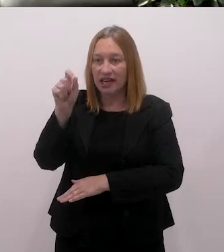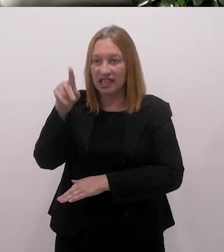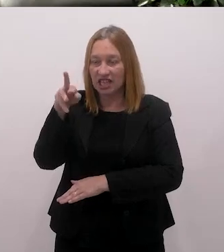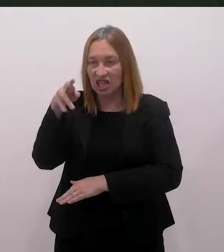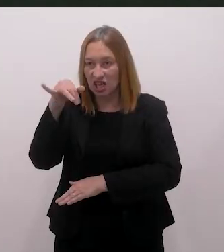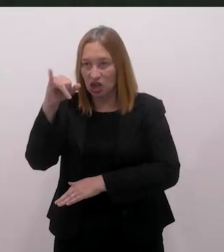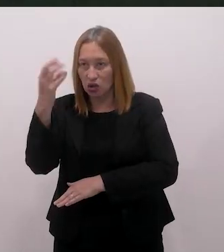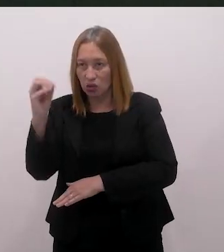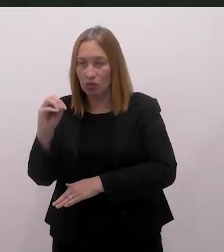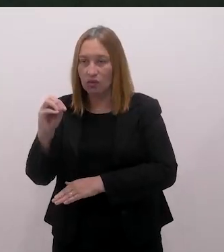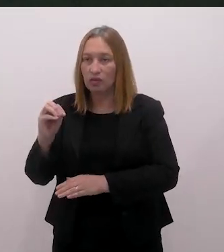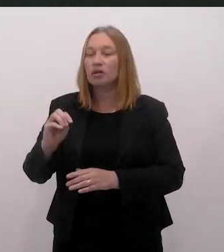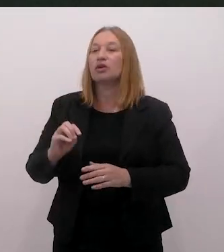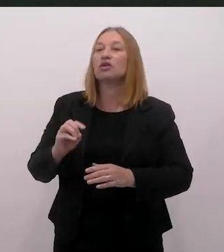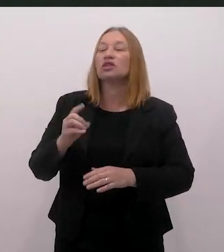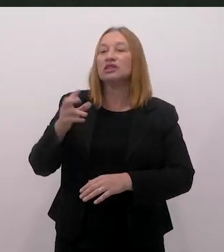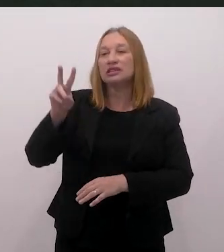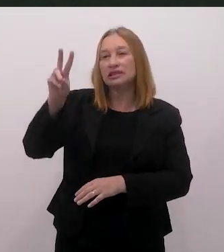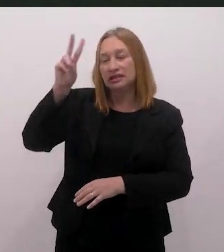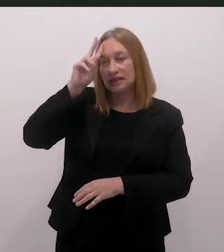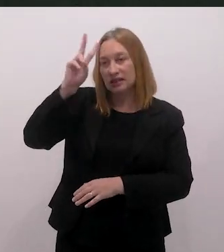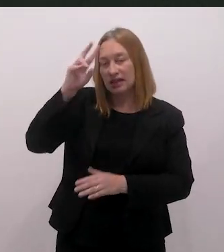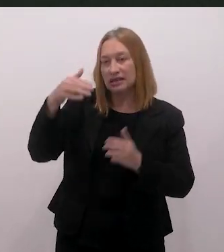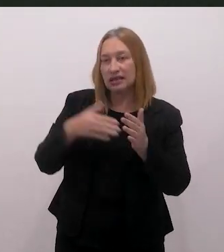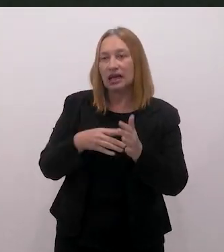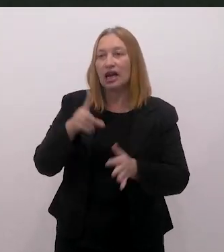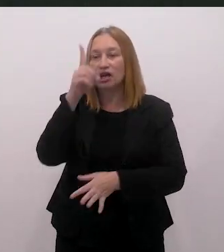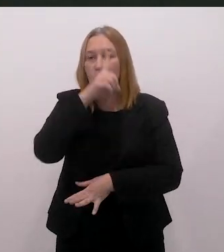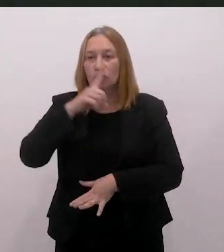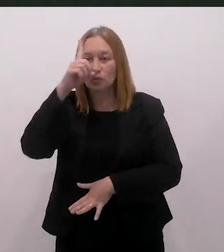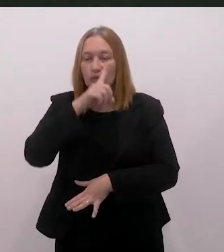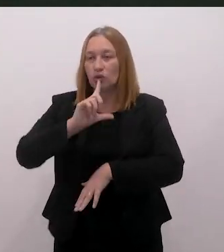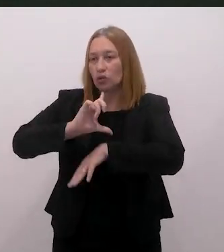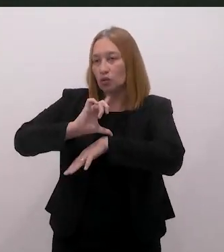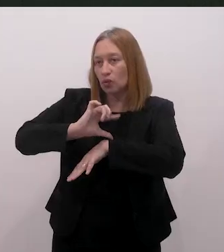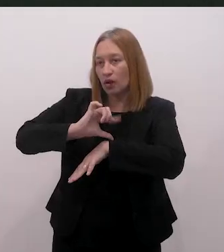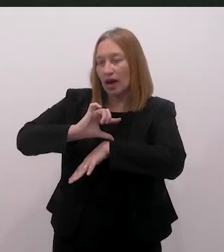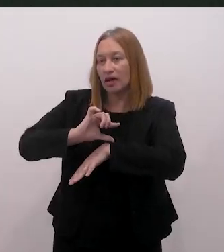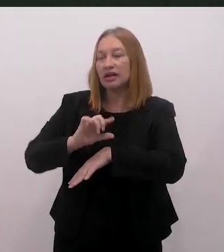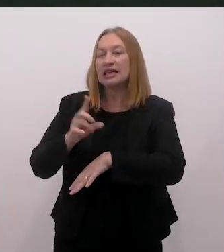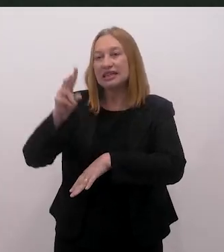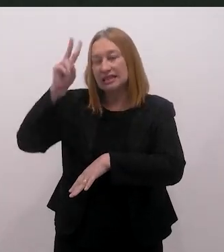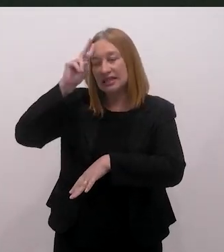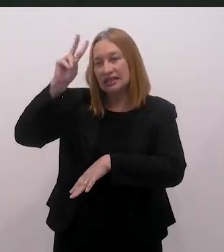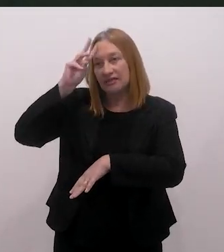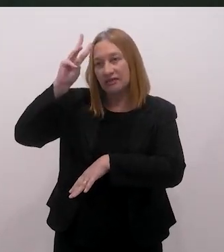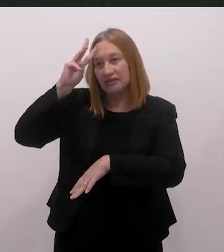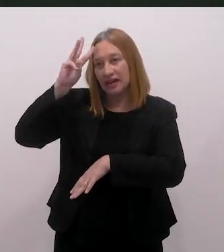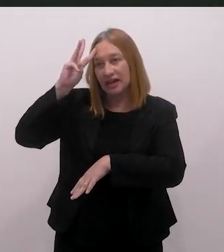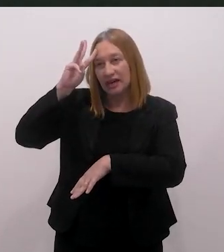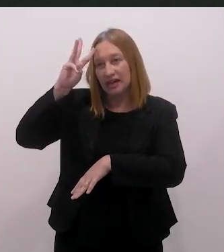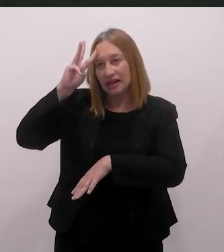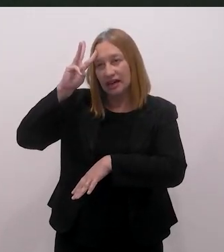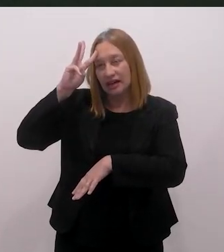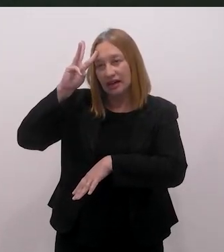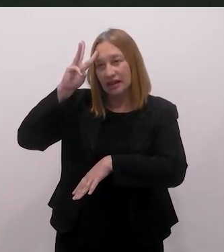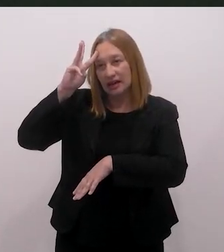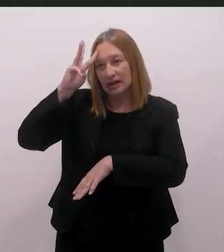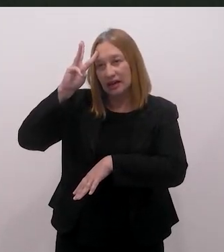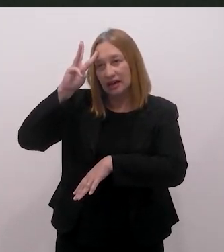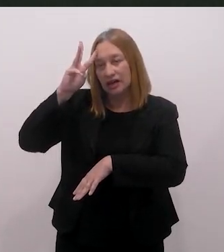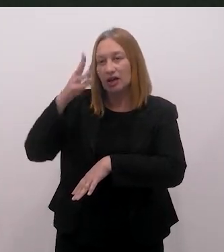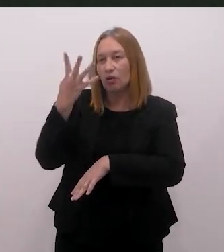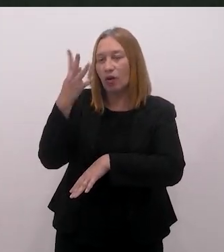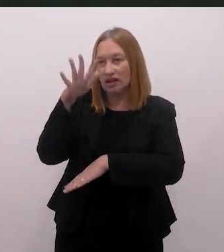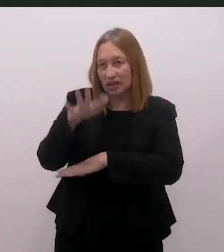que está aberto? A gente funciona de terça a domingo. No horário de terça-feira, a